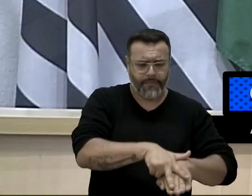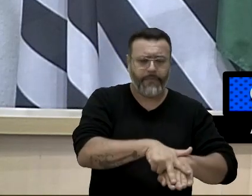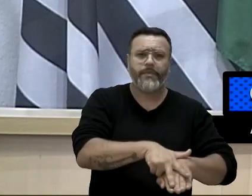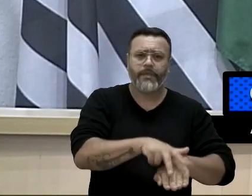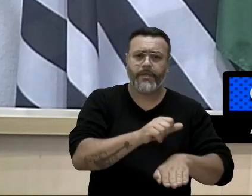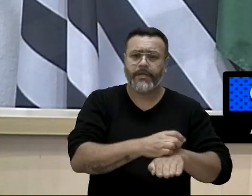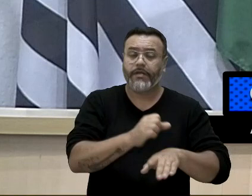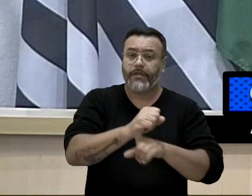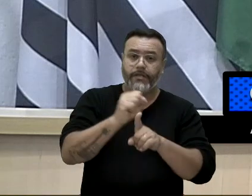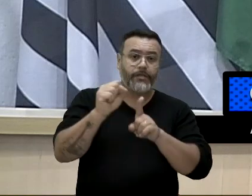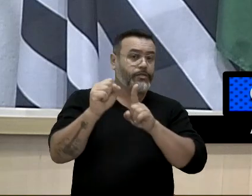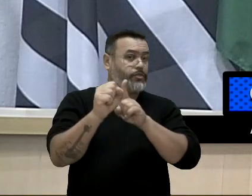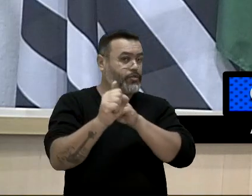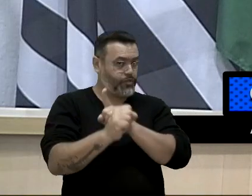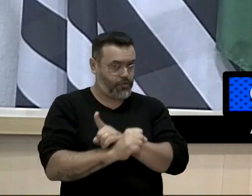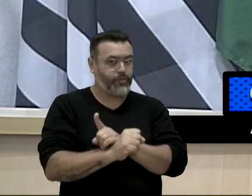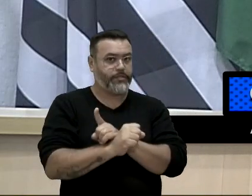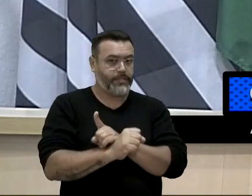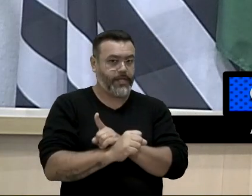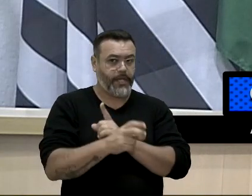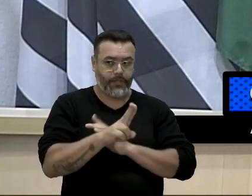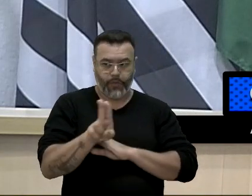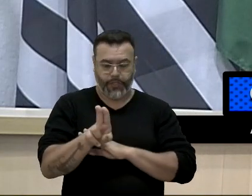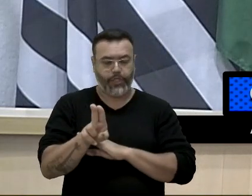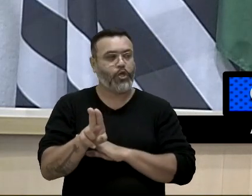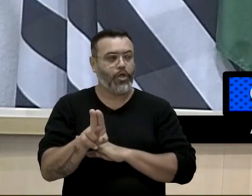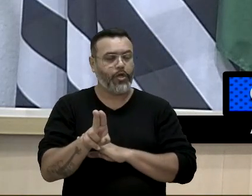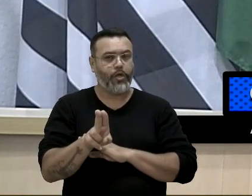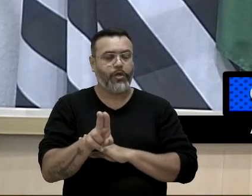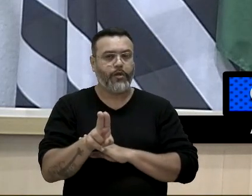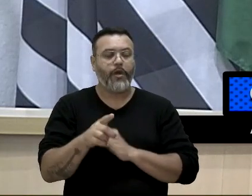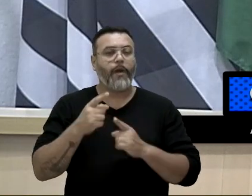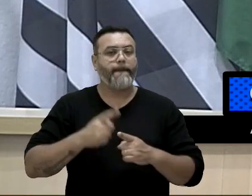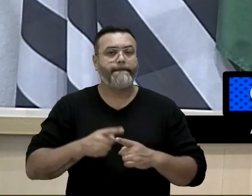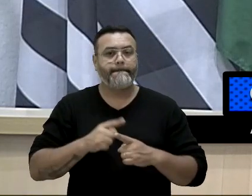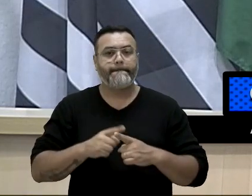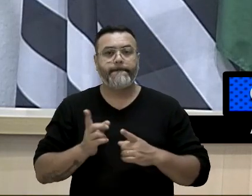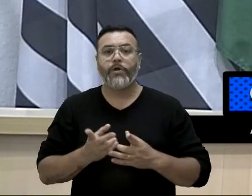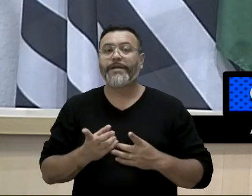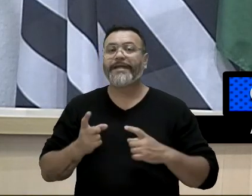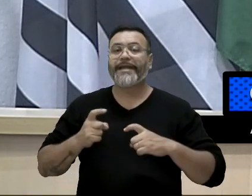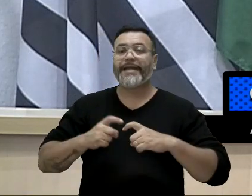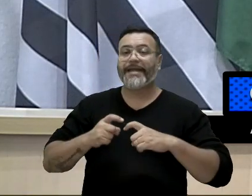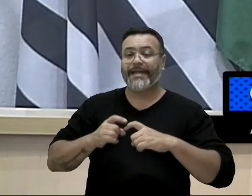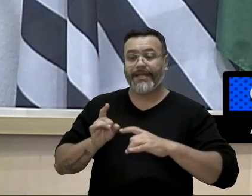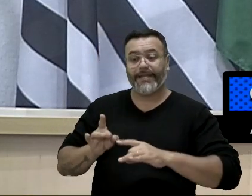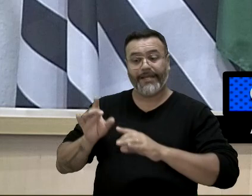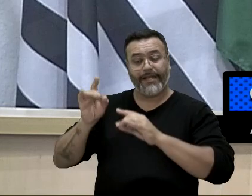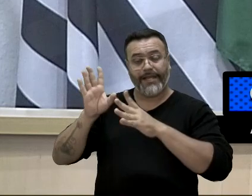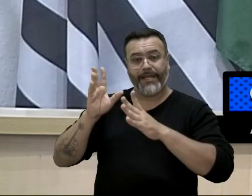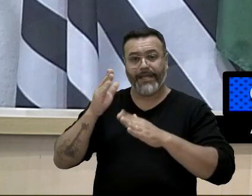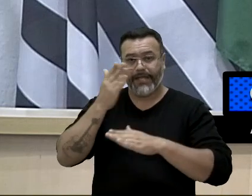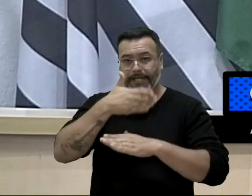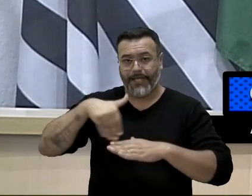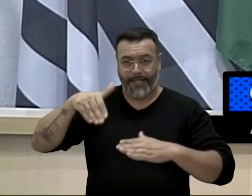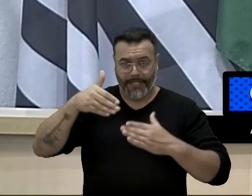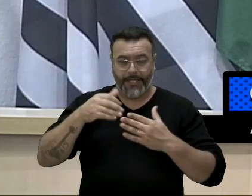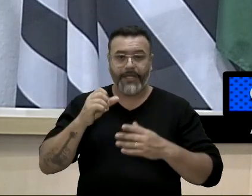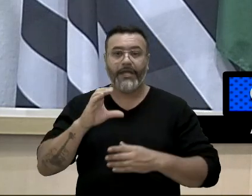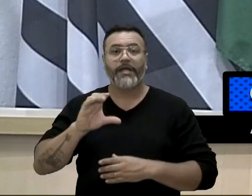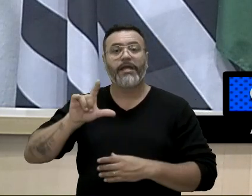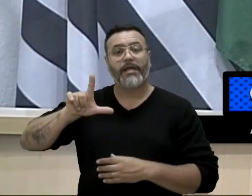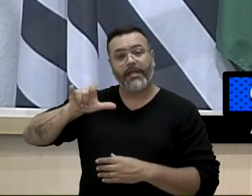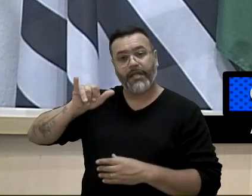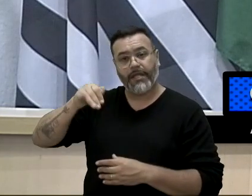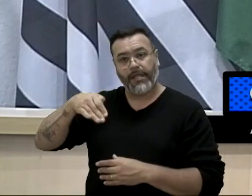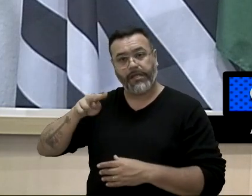internações sociais, porque clinicamente essa paciente da parte obstétrica, ela não